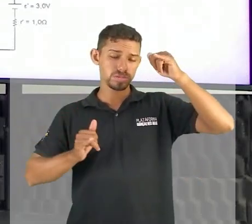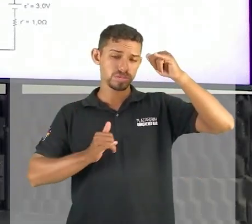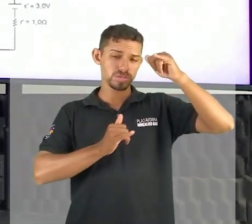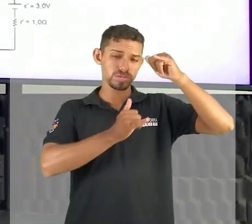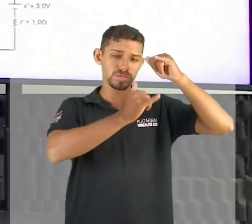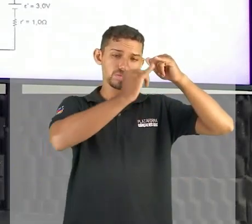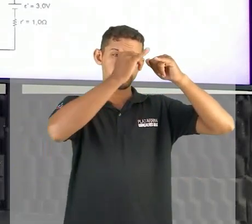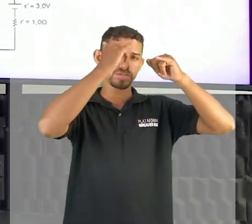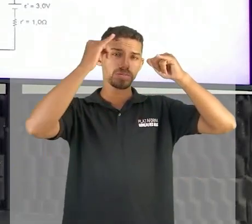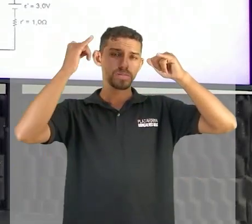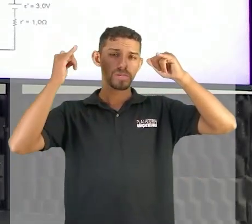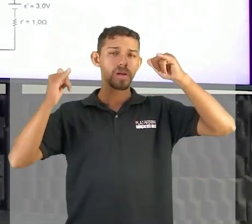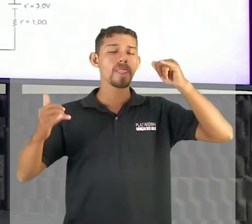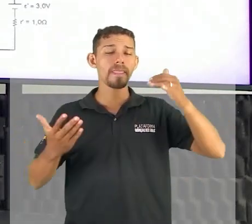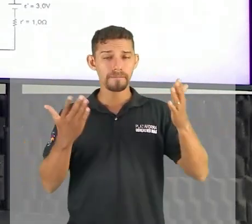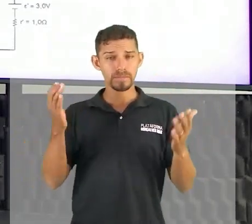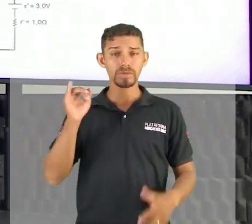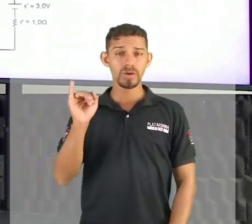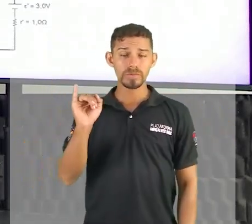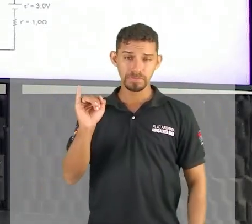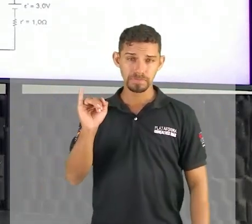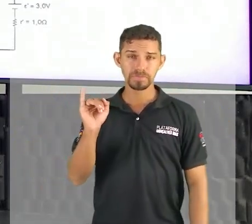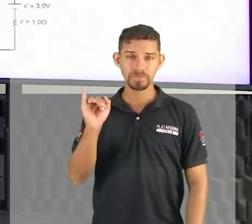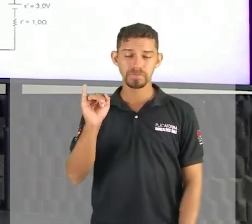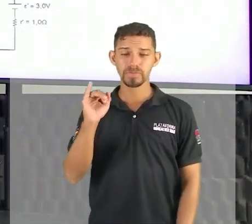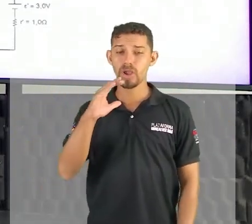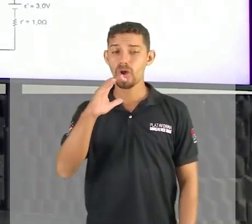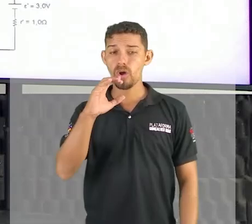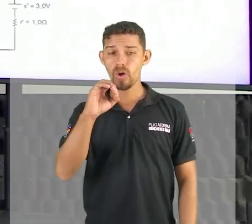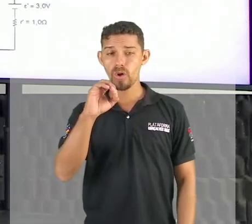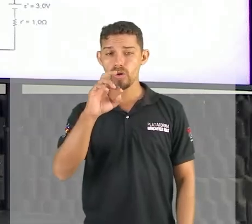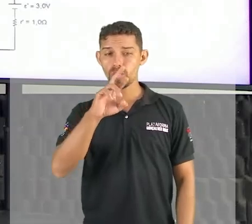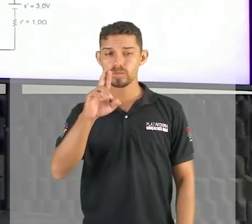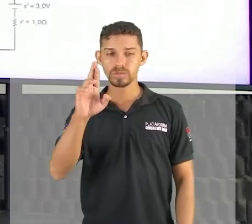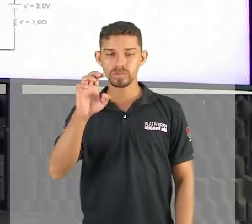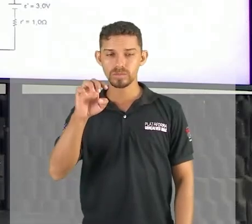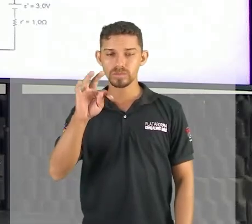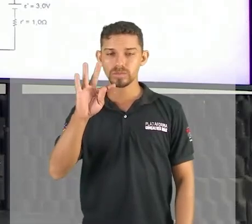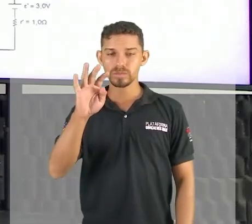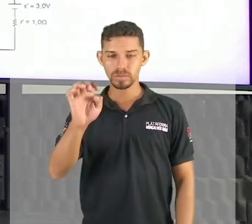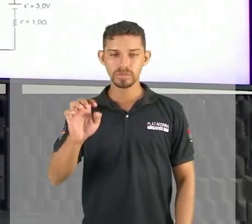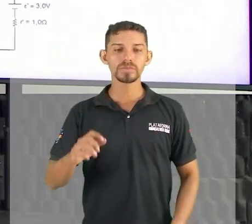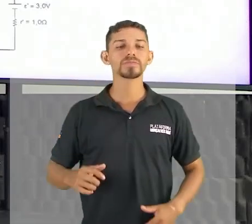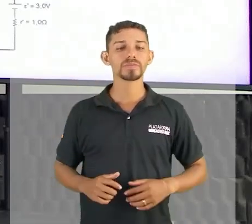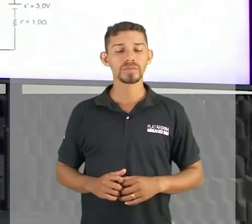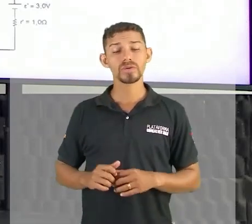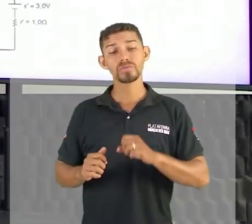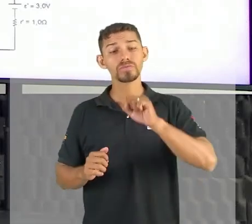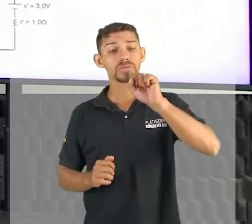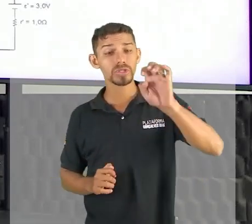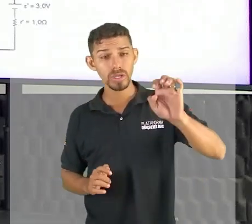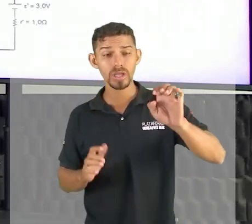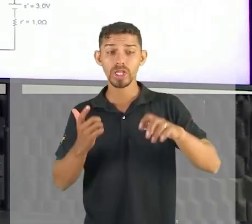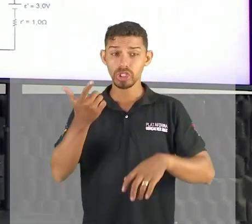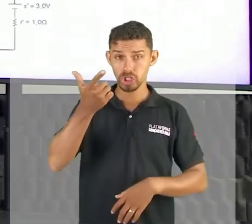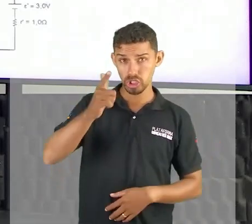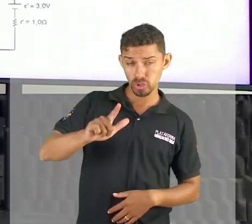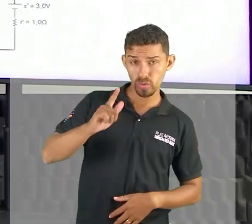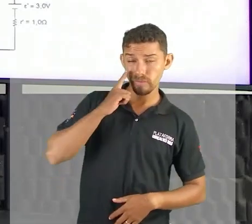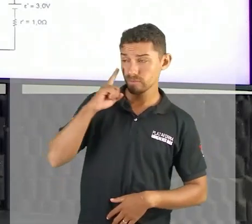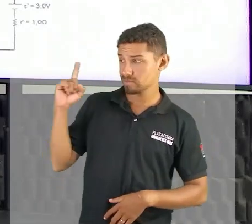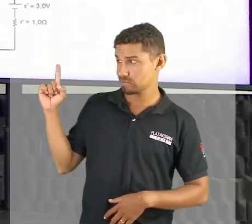circuito desse jeito então se porventura cair novamente uma